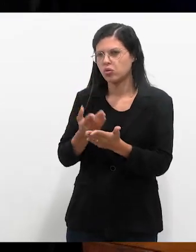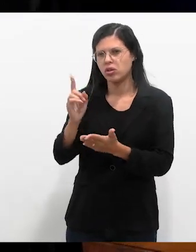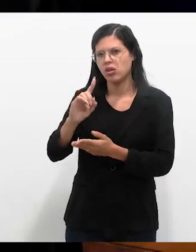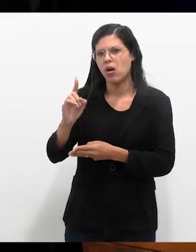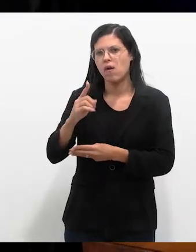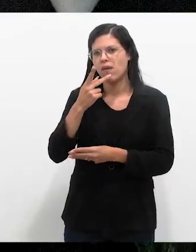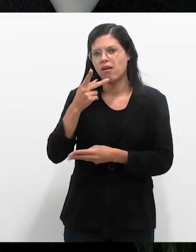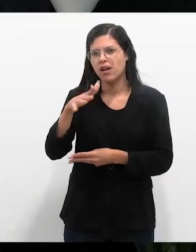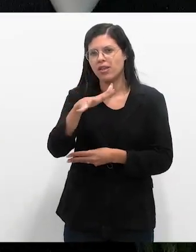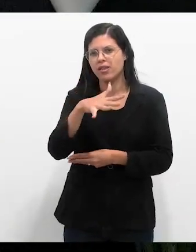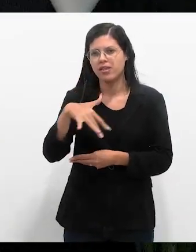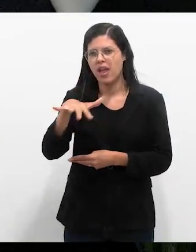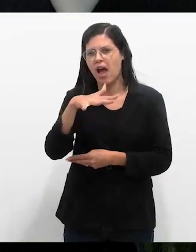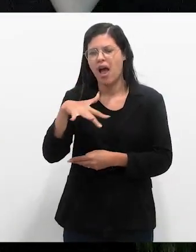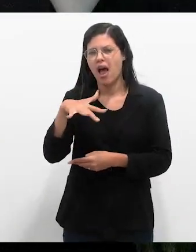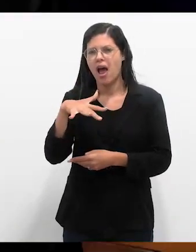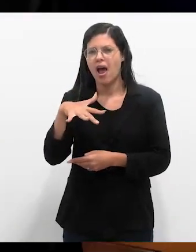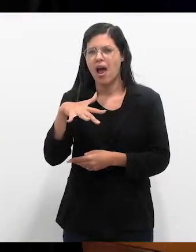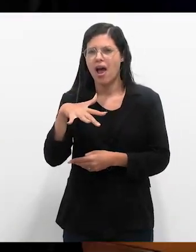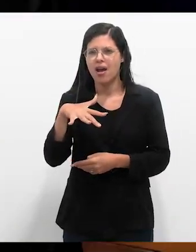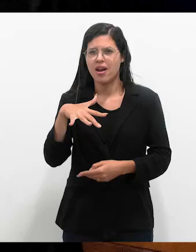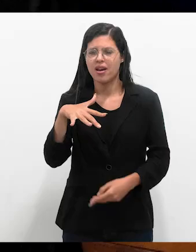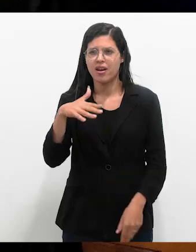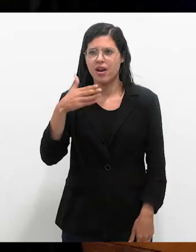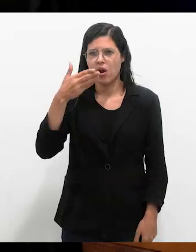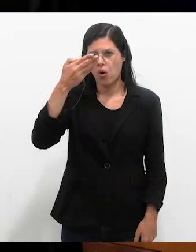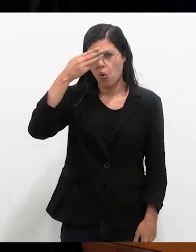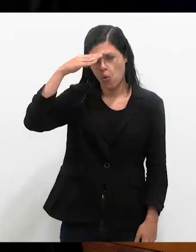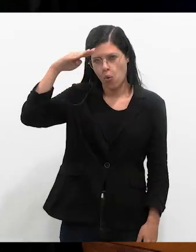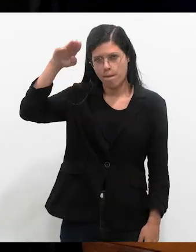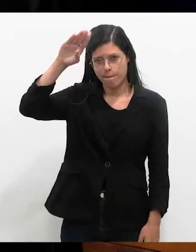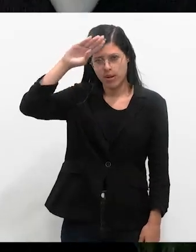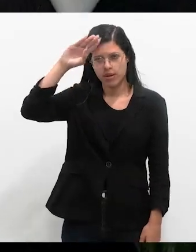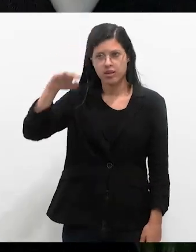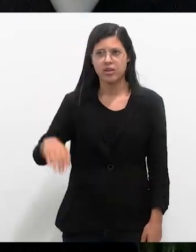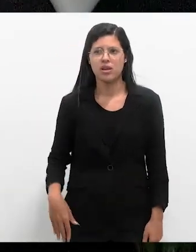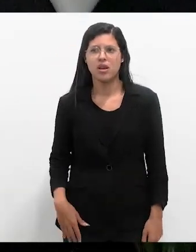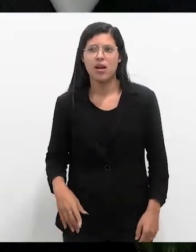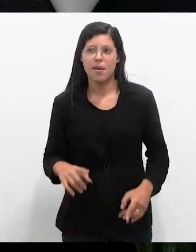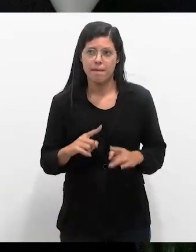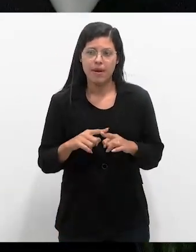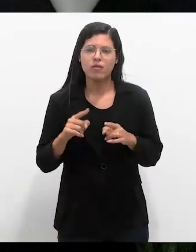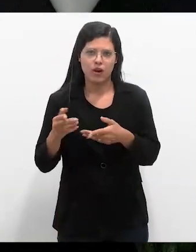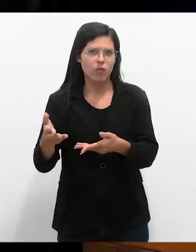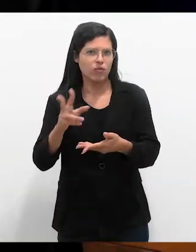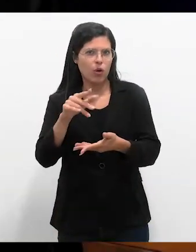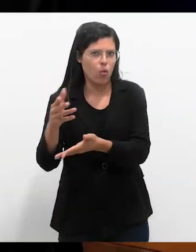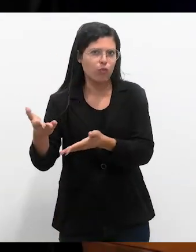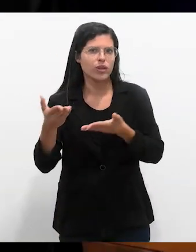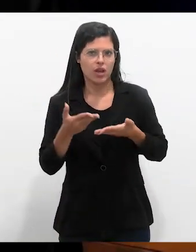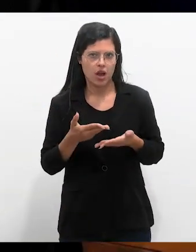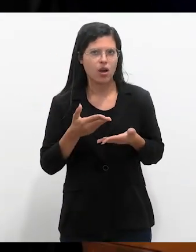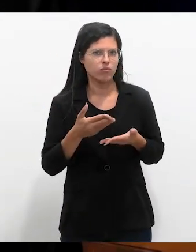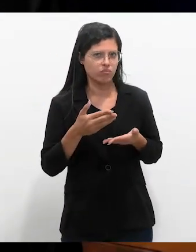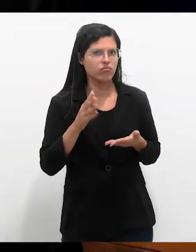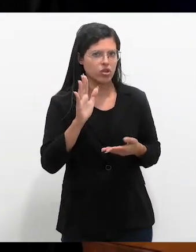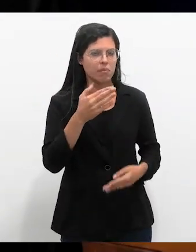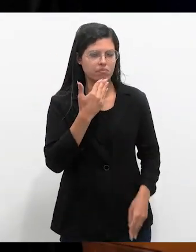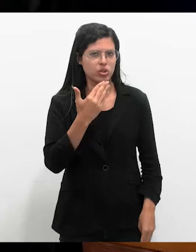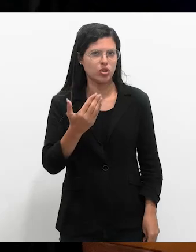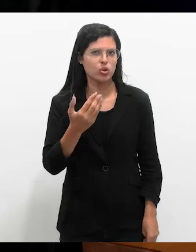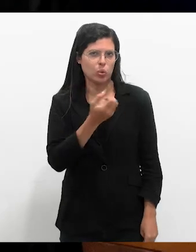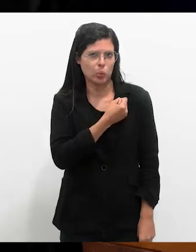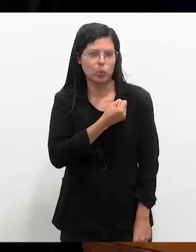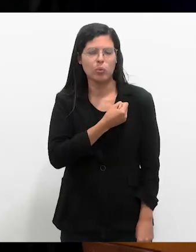em si. Mas vão convidá-lo, porque me pediram contato. Muito bom que faça isso, porque quem não